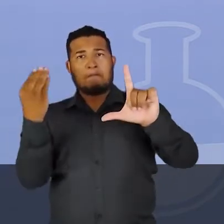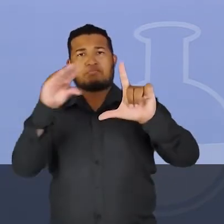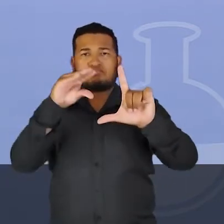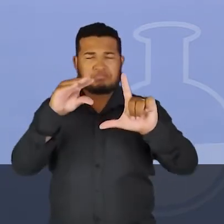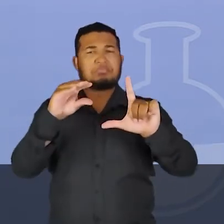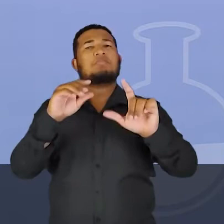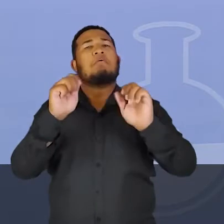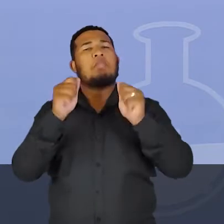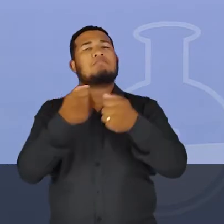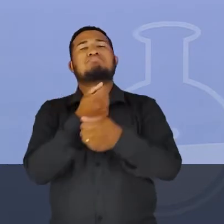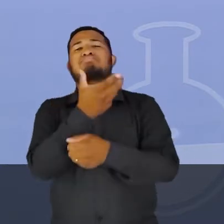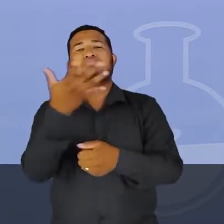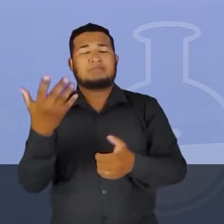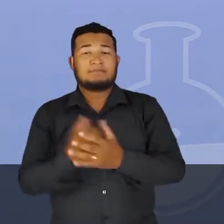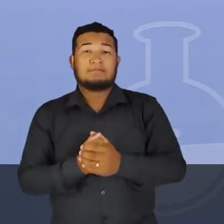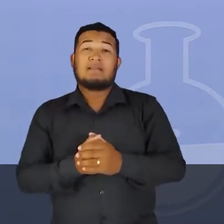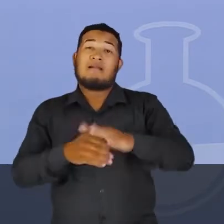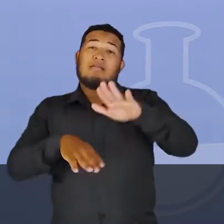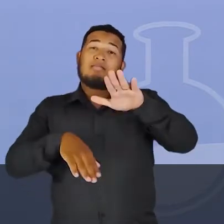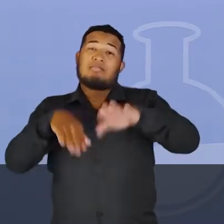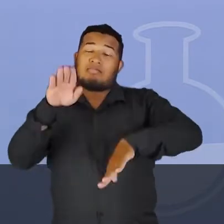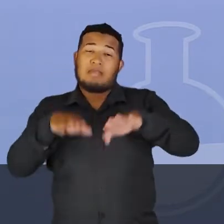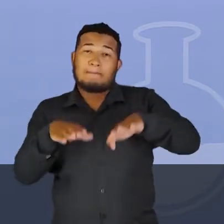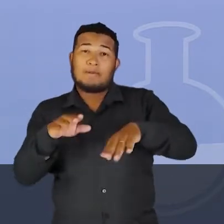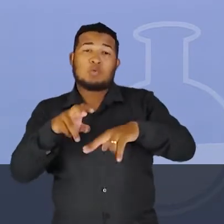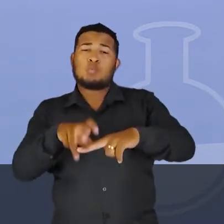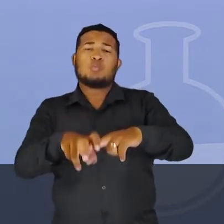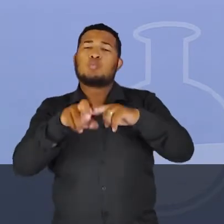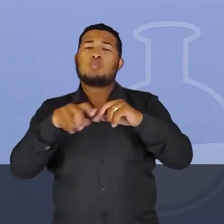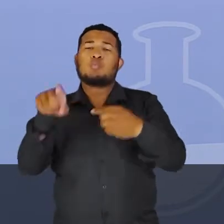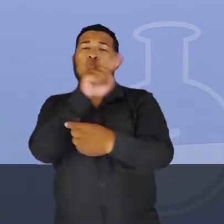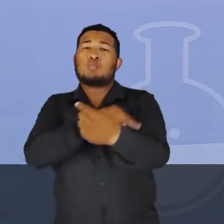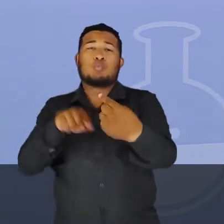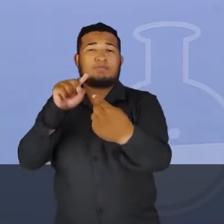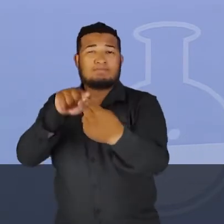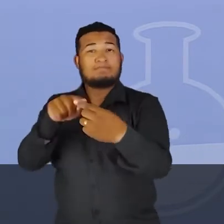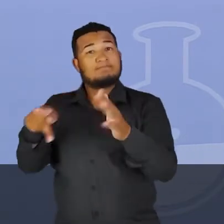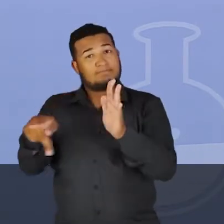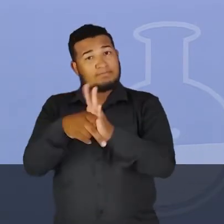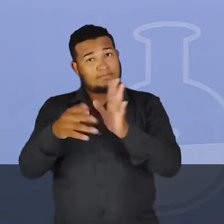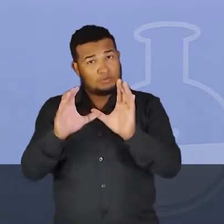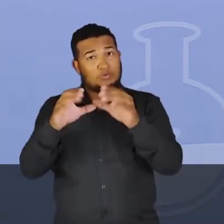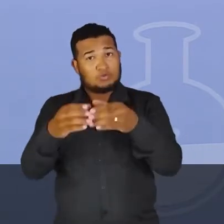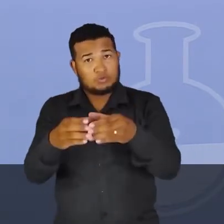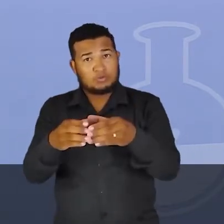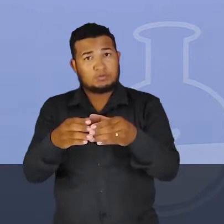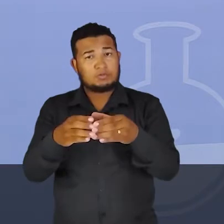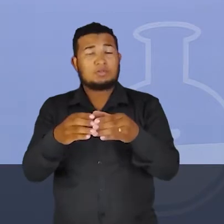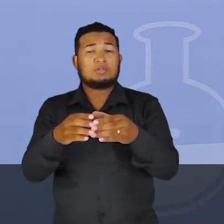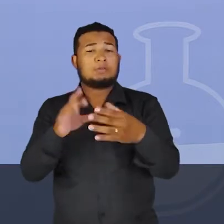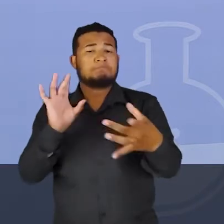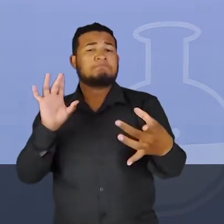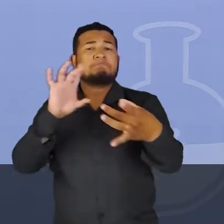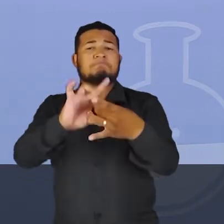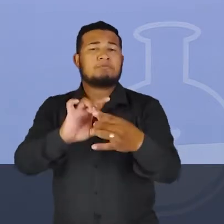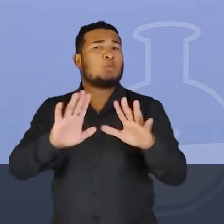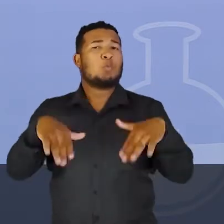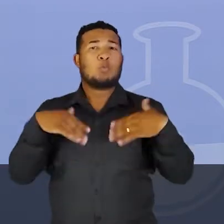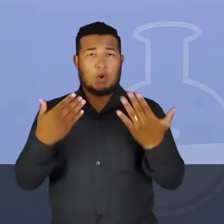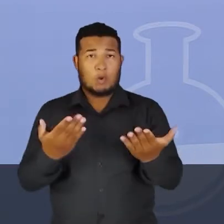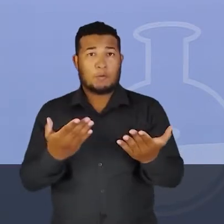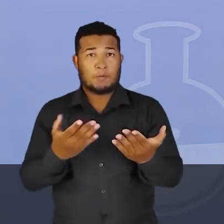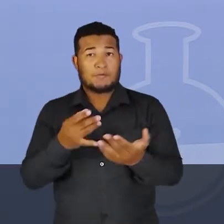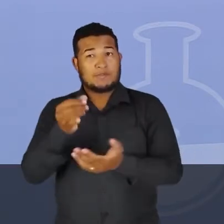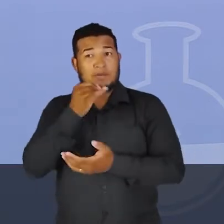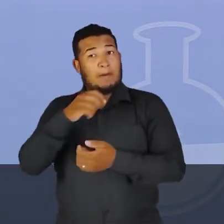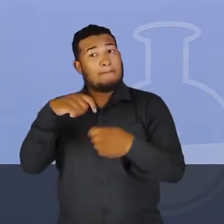enfim. Depende muito da causa que aquele grupo defende e qual é o fim, qual é o objetivo, para onde